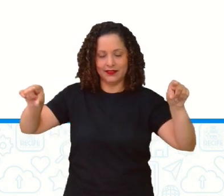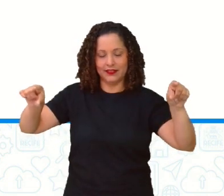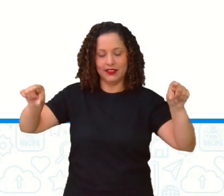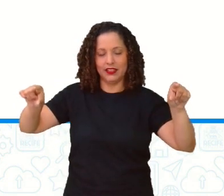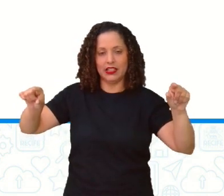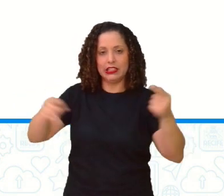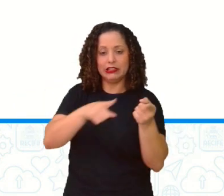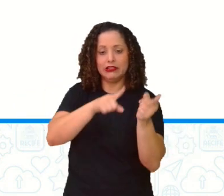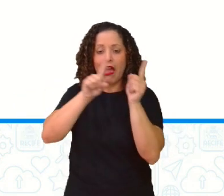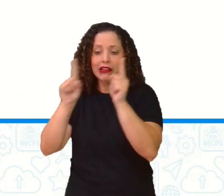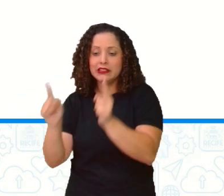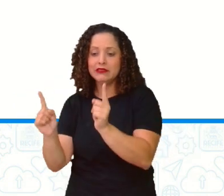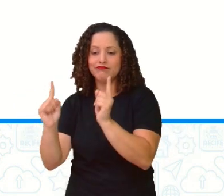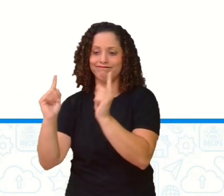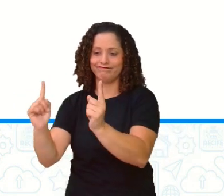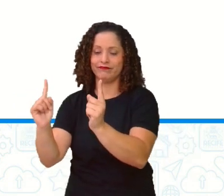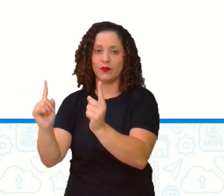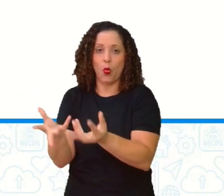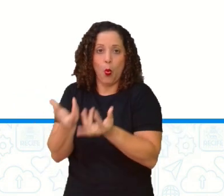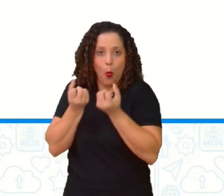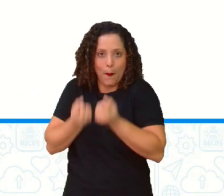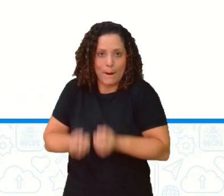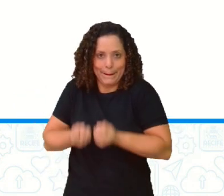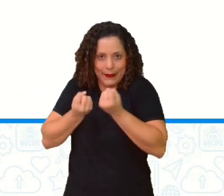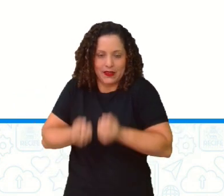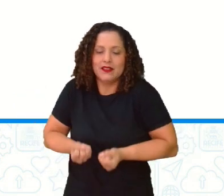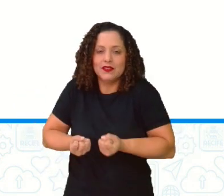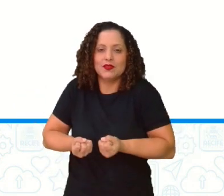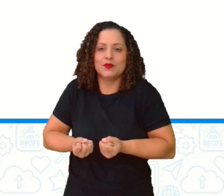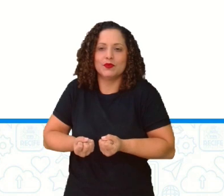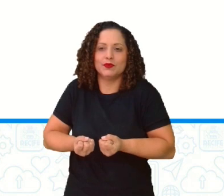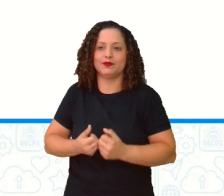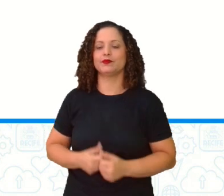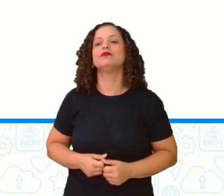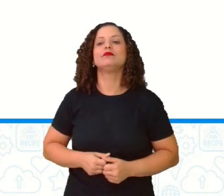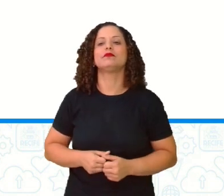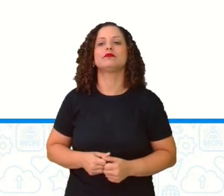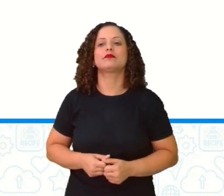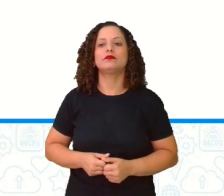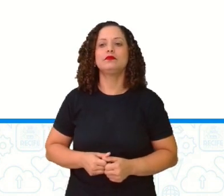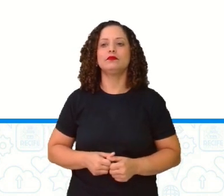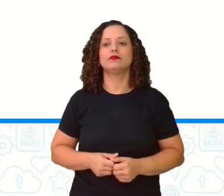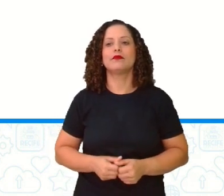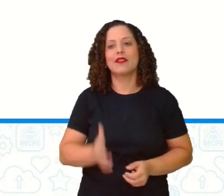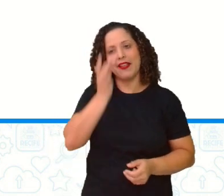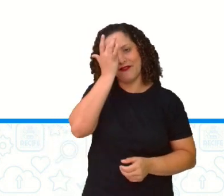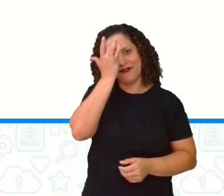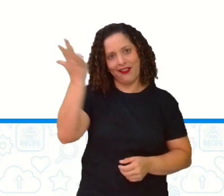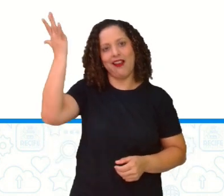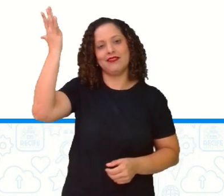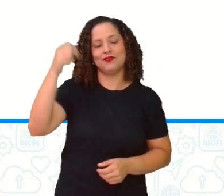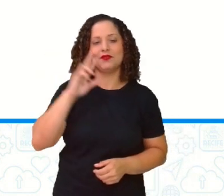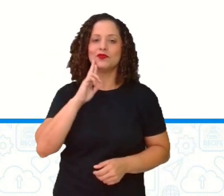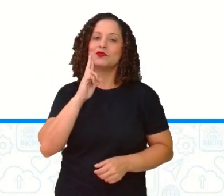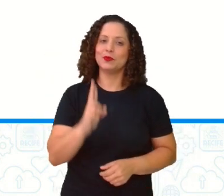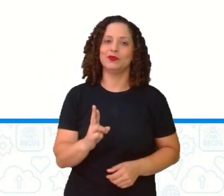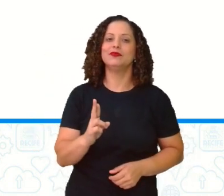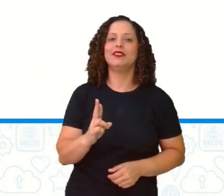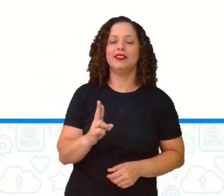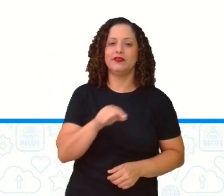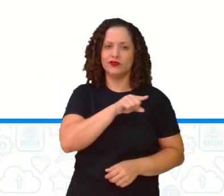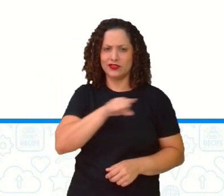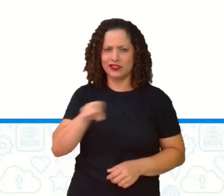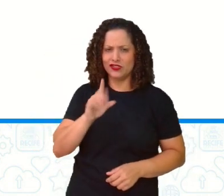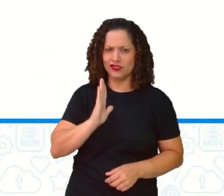depois eu vou para o peso, que é a segunda coluna. Então, fica fácil de responder. Vocês